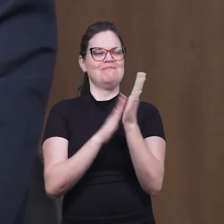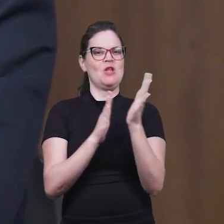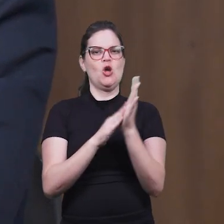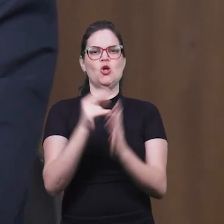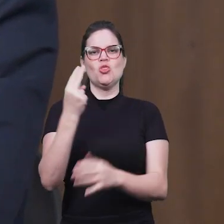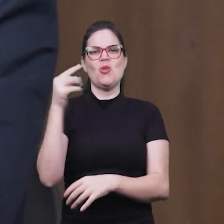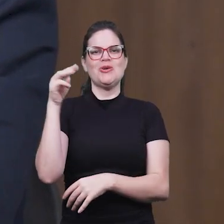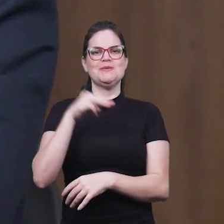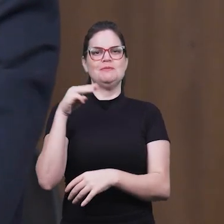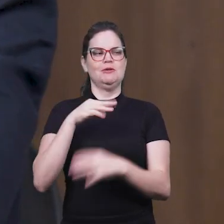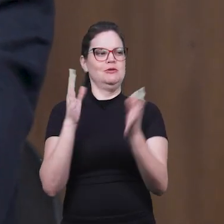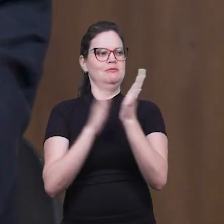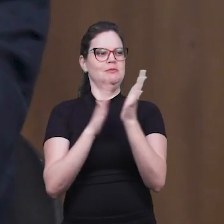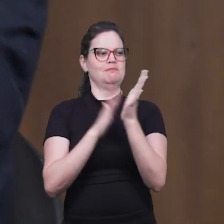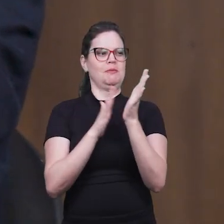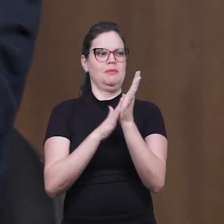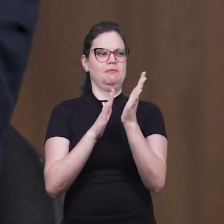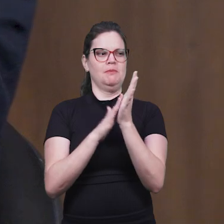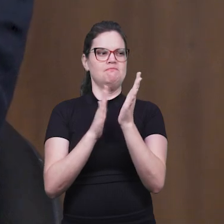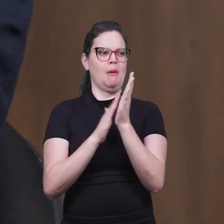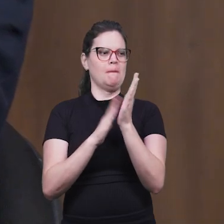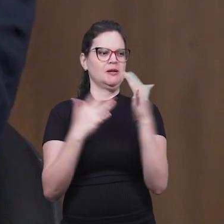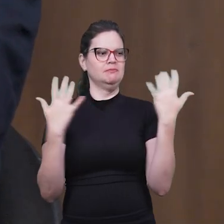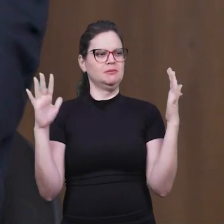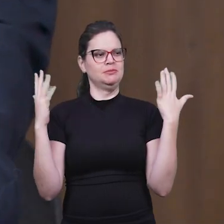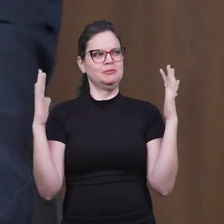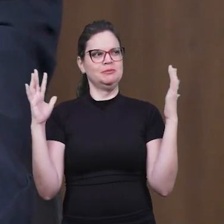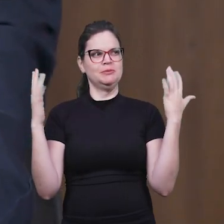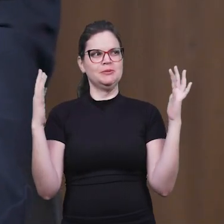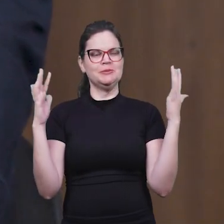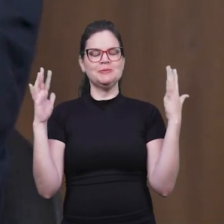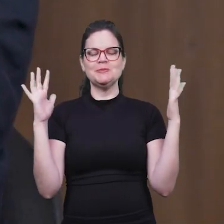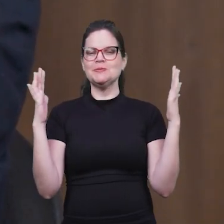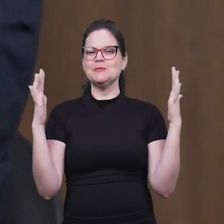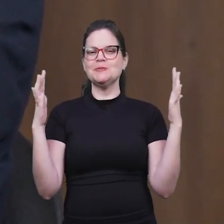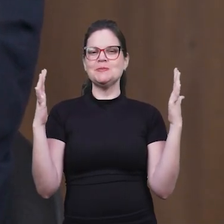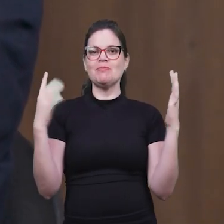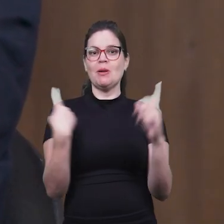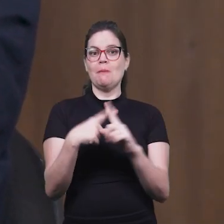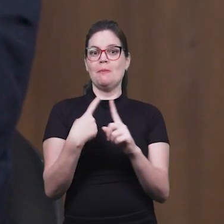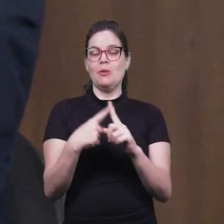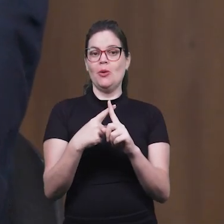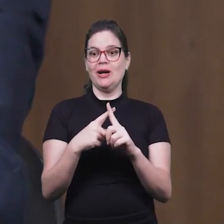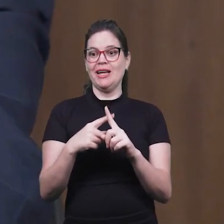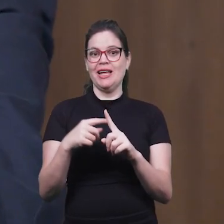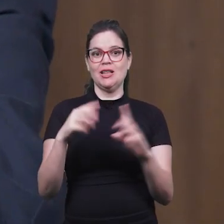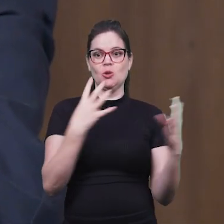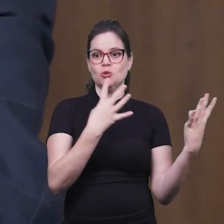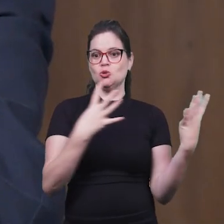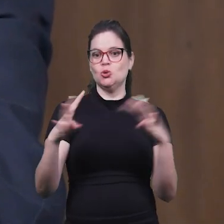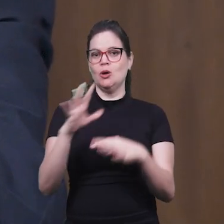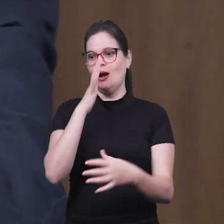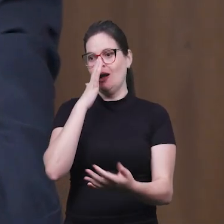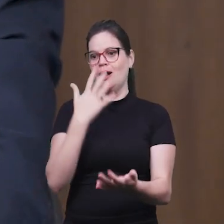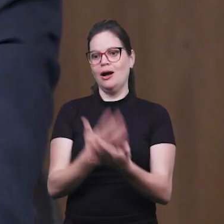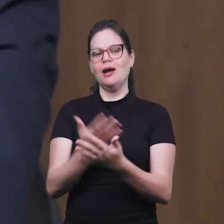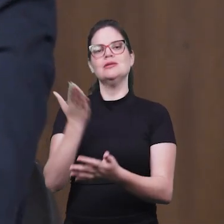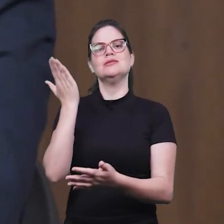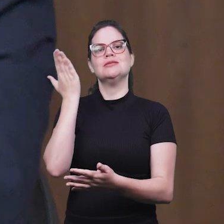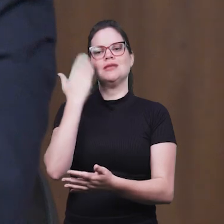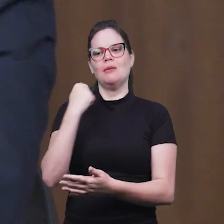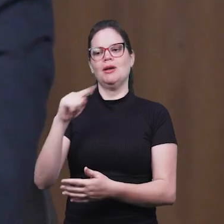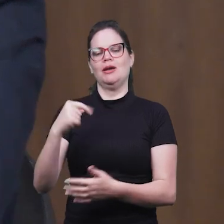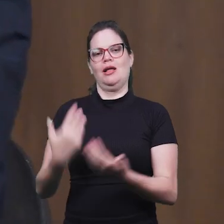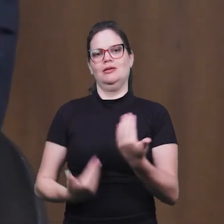pé. Porque a conversão dela foi tão notável, que a universidade tirou o processo de